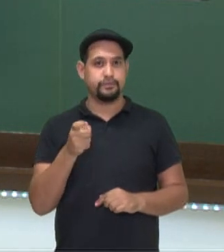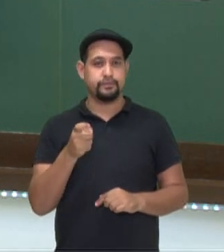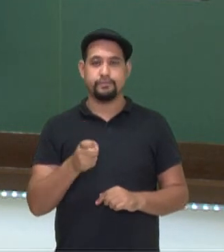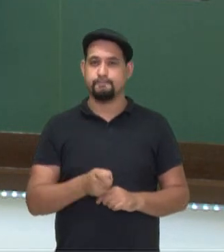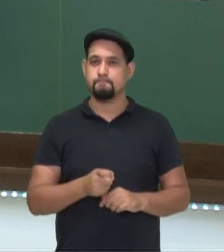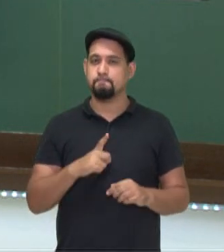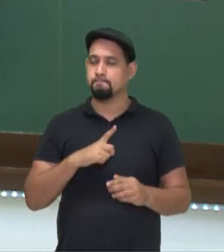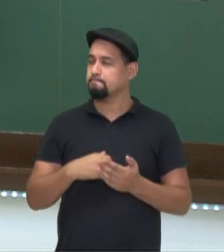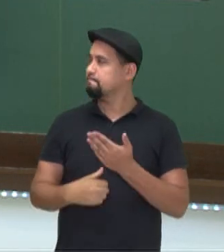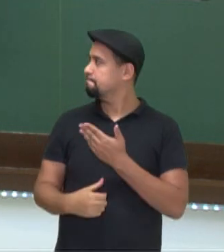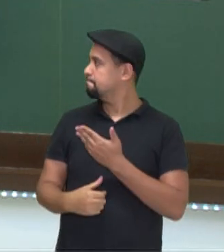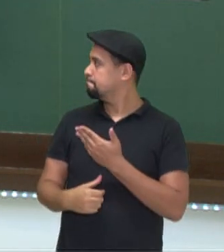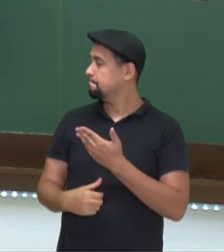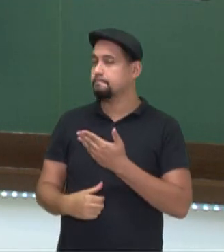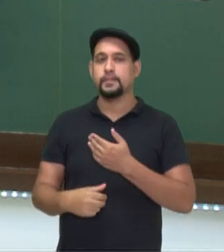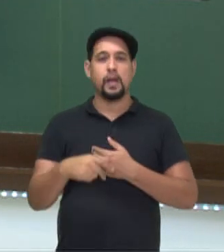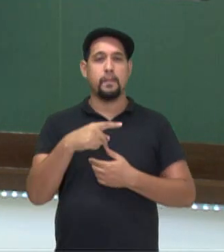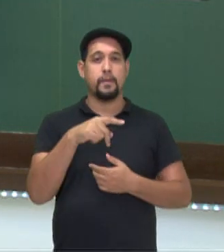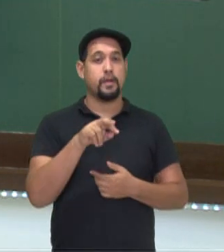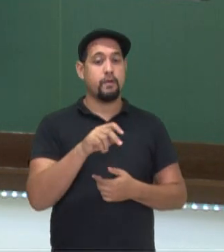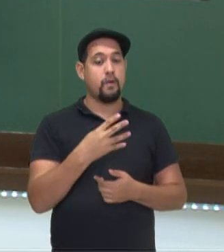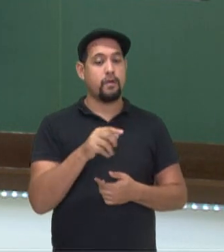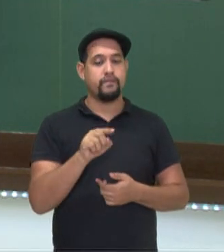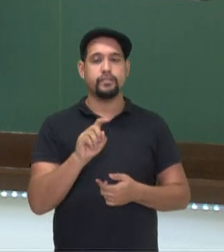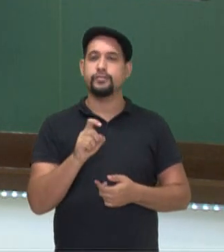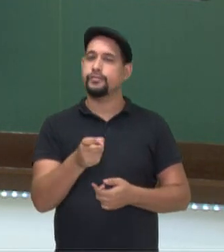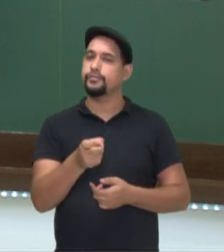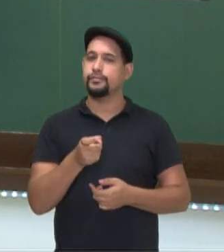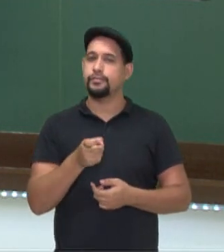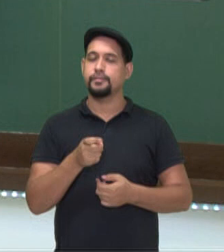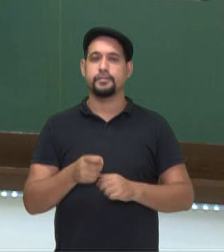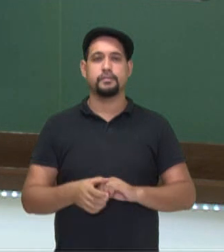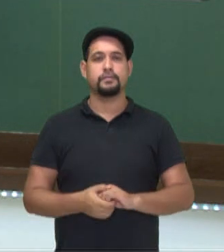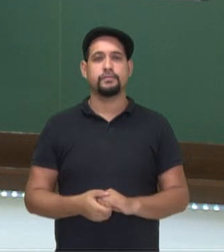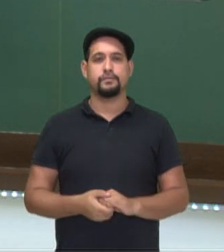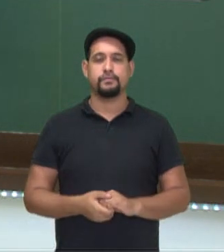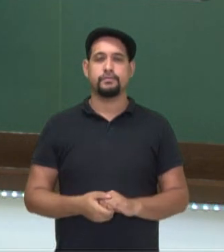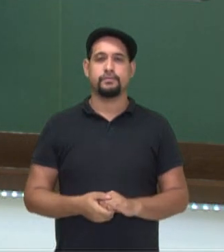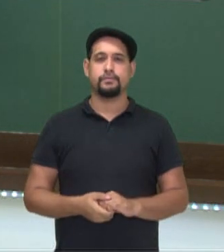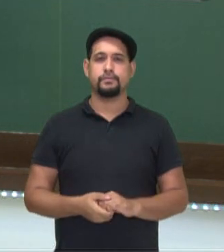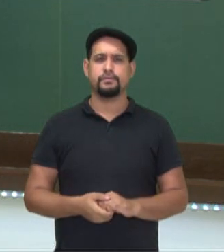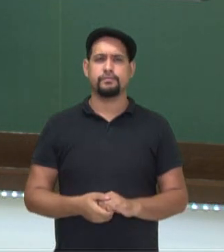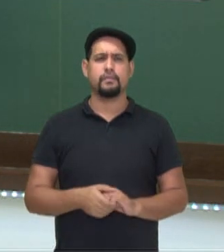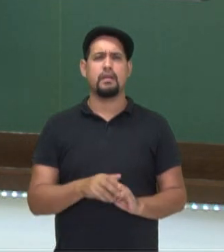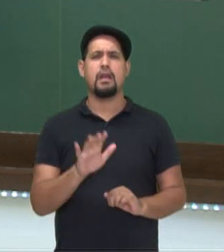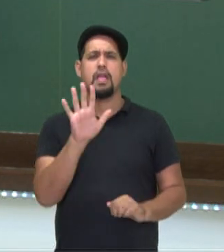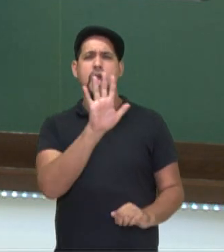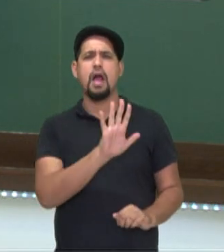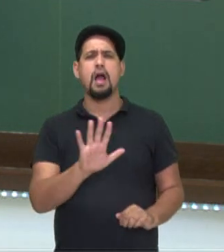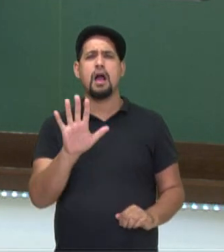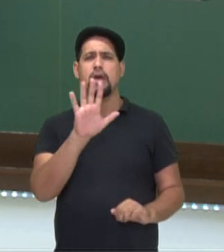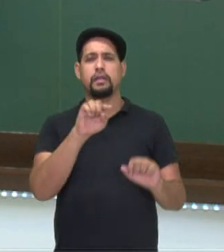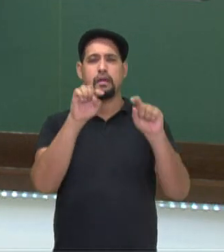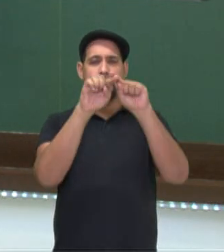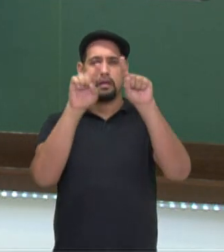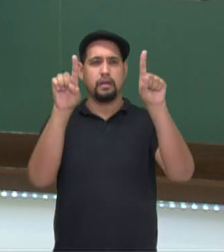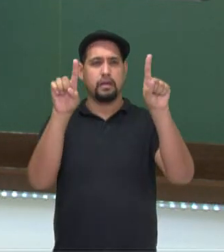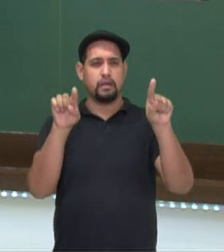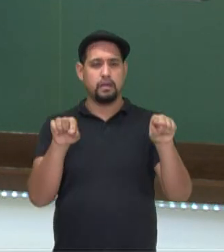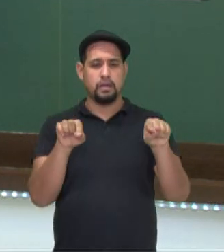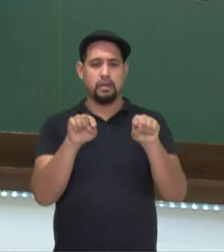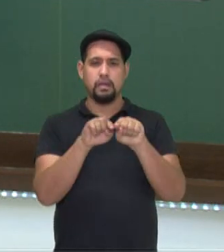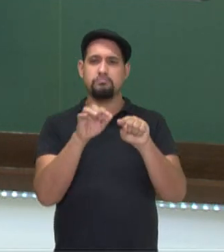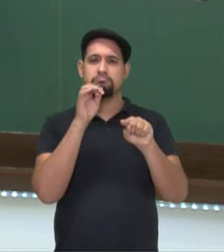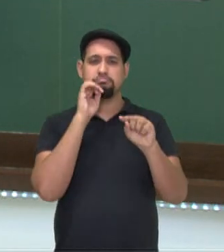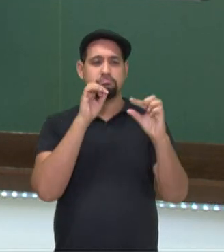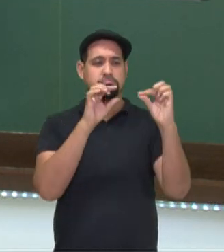Então tá aqui, perímetro P é igual a 4 vezes x. Beleza? E a área? A área é lado vezes lado.